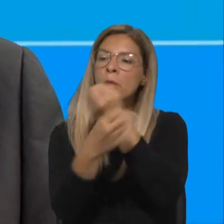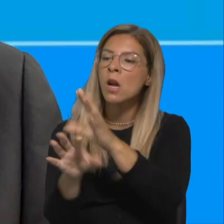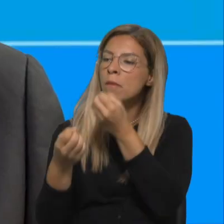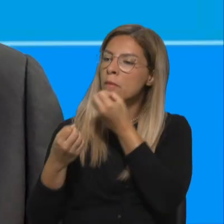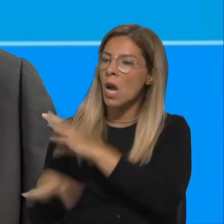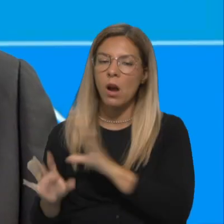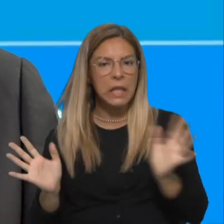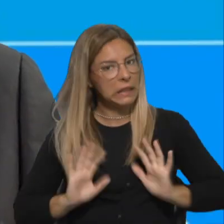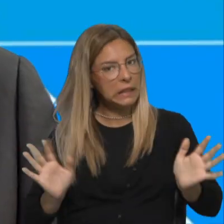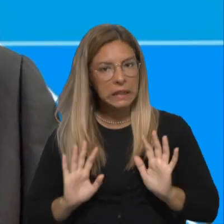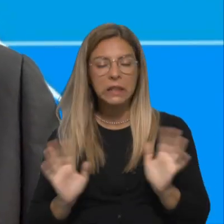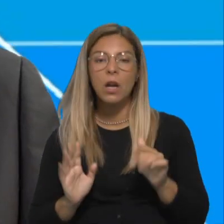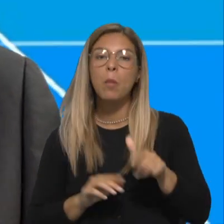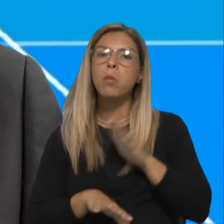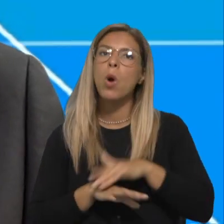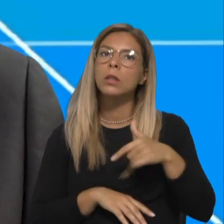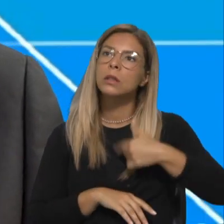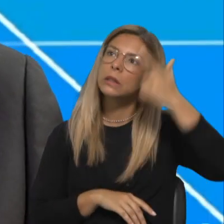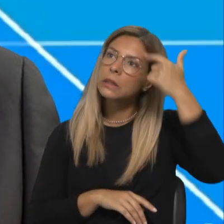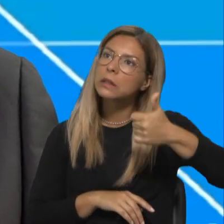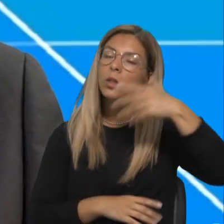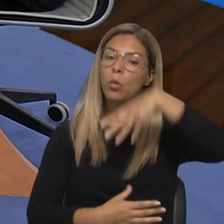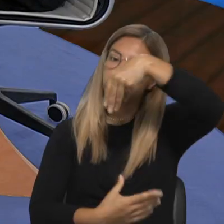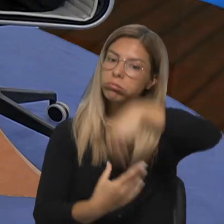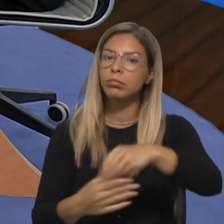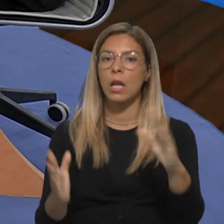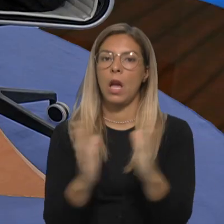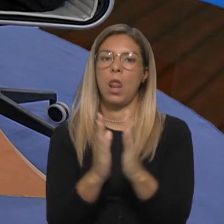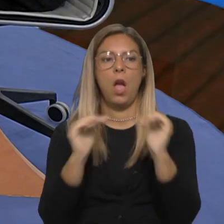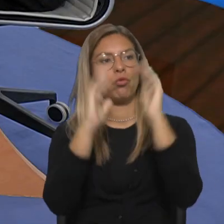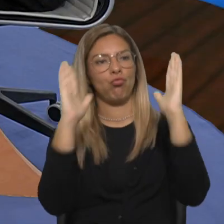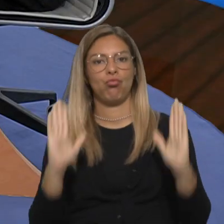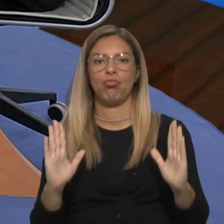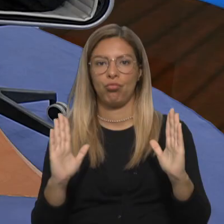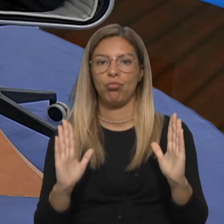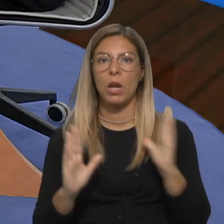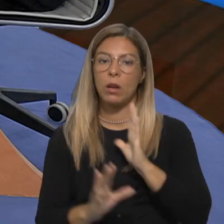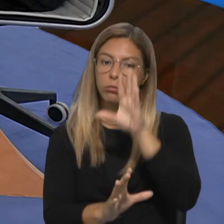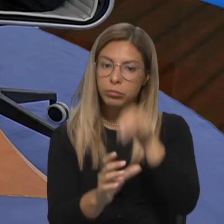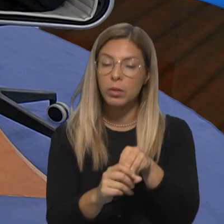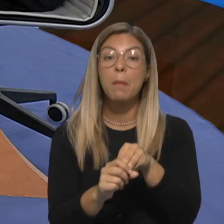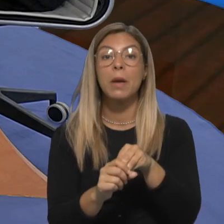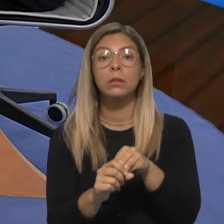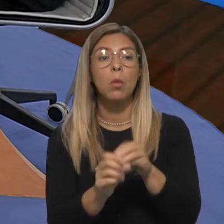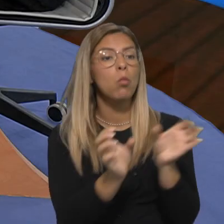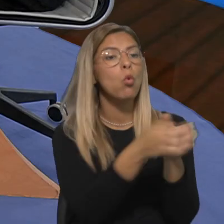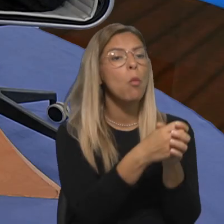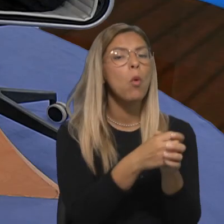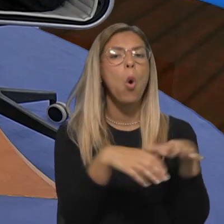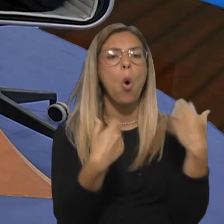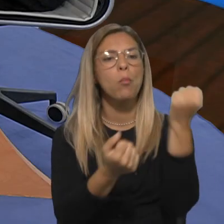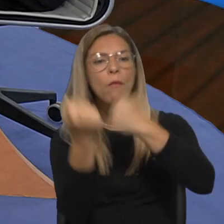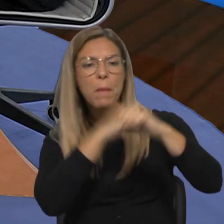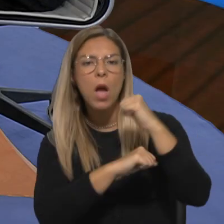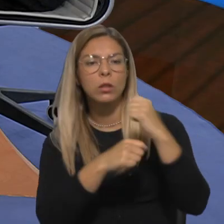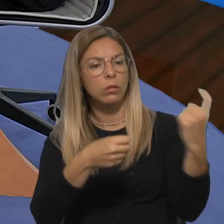viver no movimento, não se perca a ideia de que eu pertenço à Igreja. Eu estou na Igreja, ou melhor, estou neste movimento dentro da Igreja e, portanto, é uma parte da Igreja. Há esse